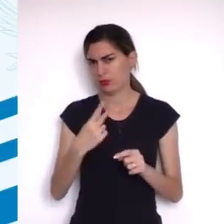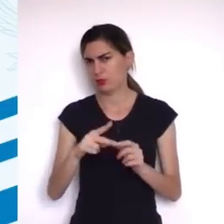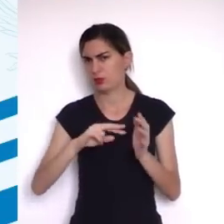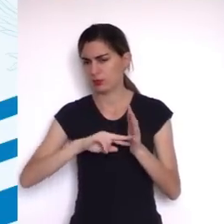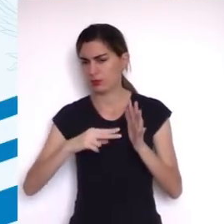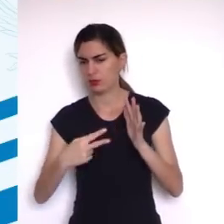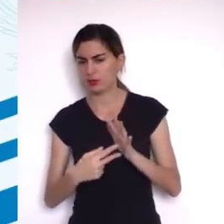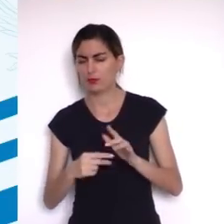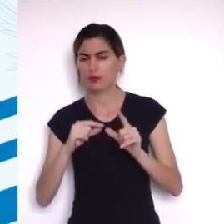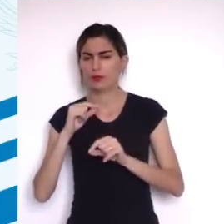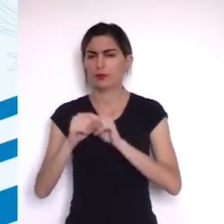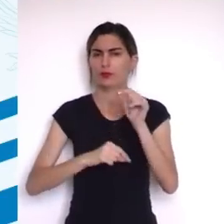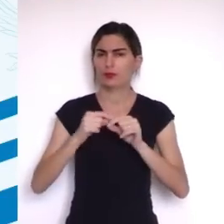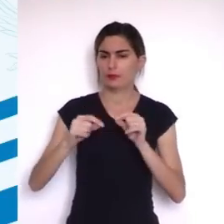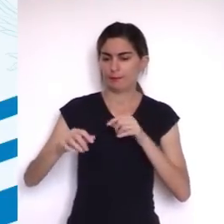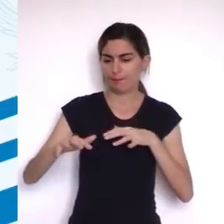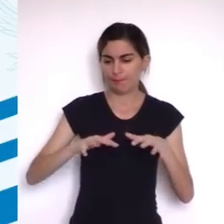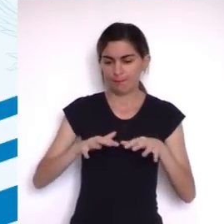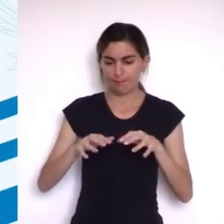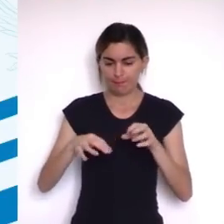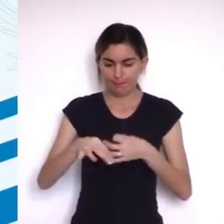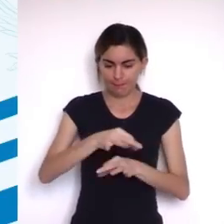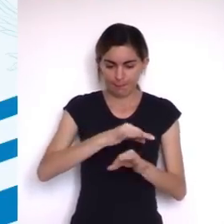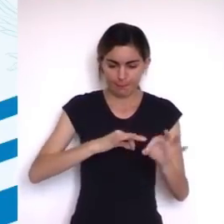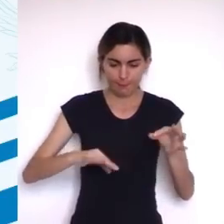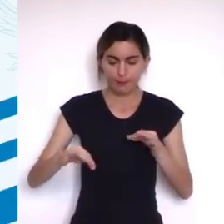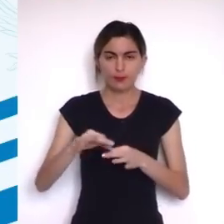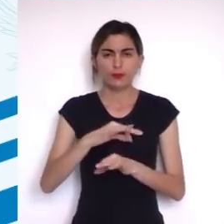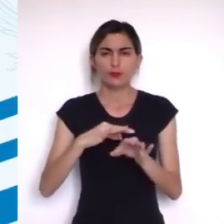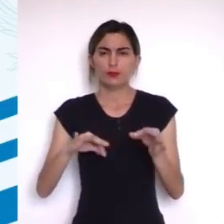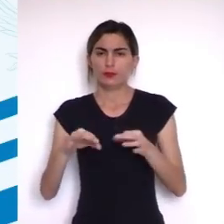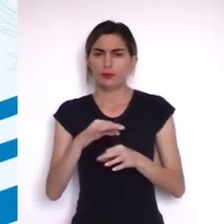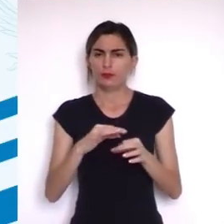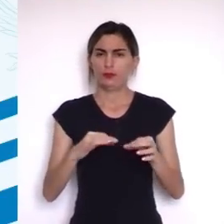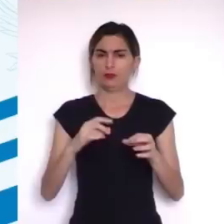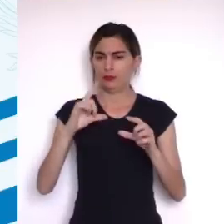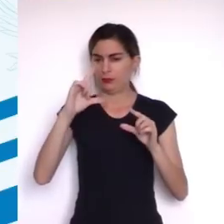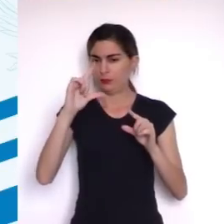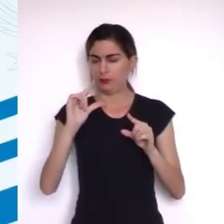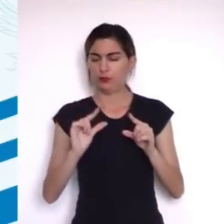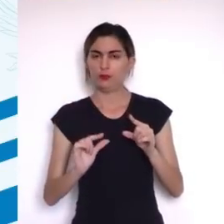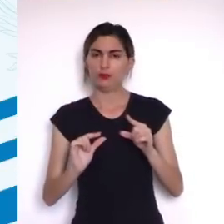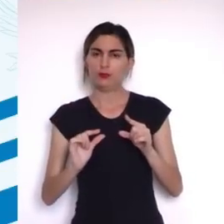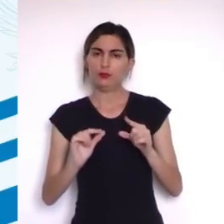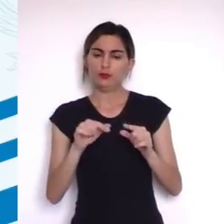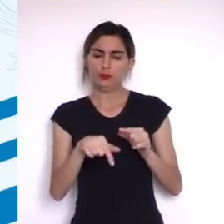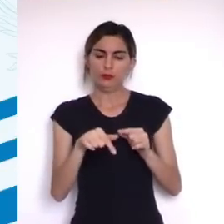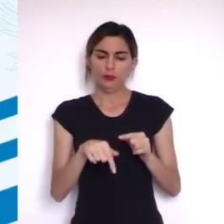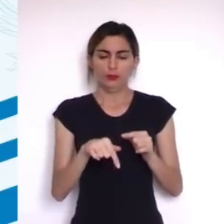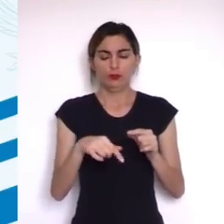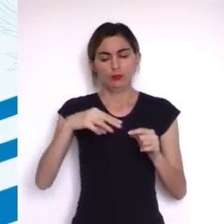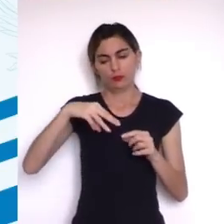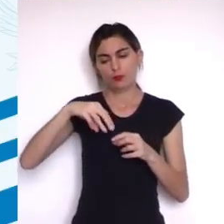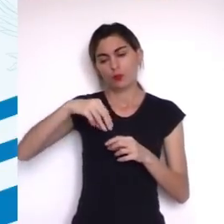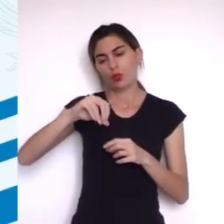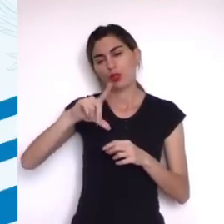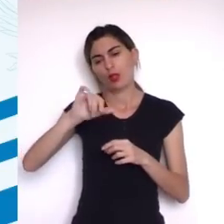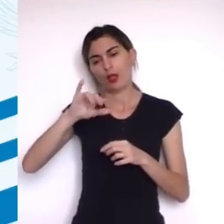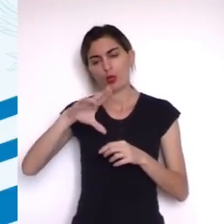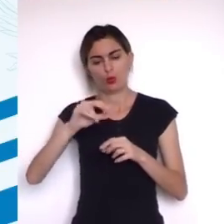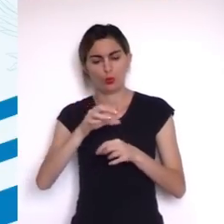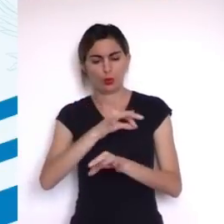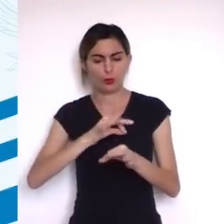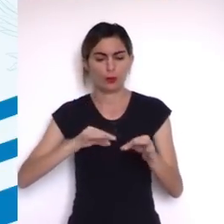baixa, isso quer dizer que a agitação das moléculas ela está baixa. Ou seja,